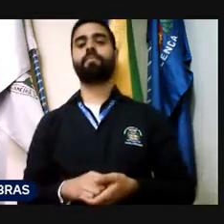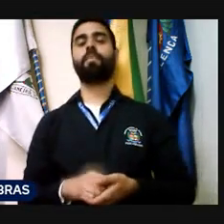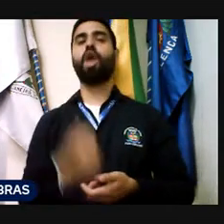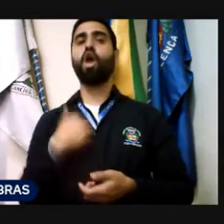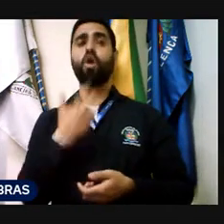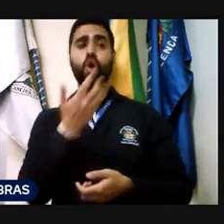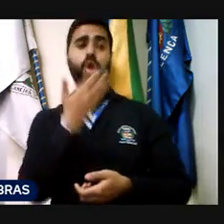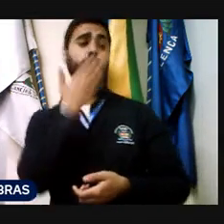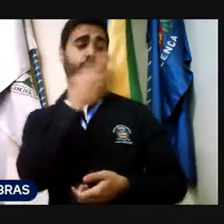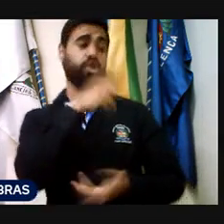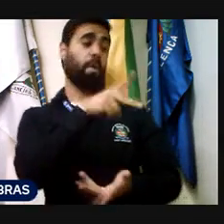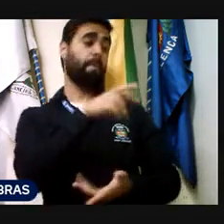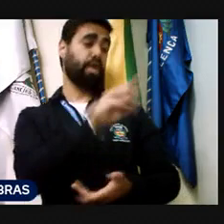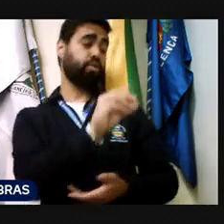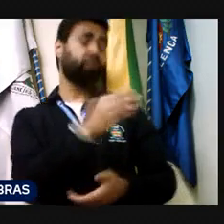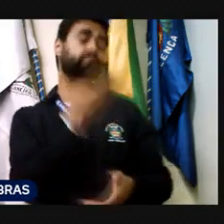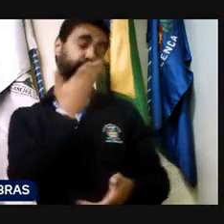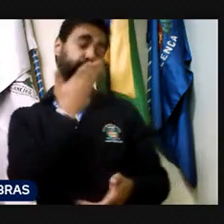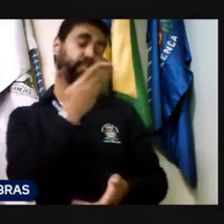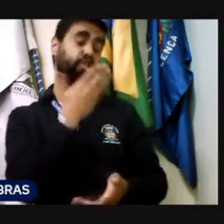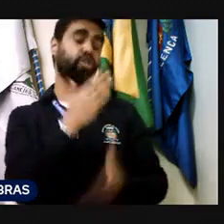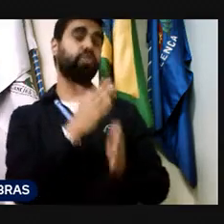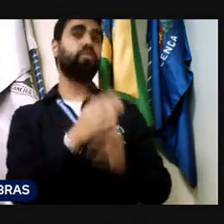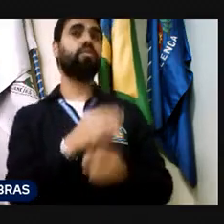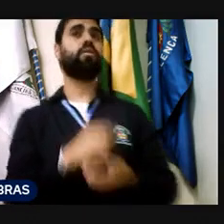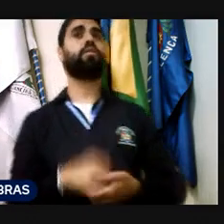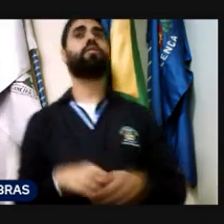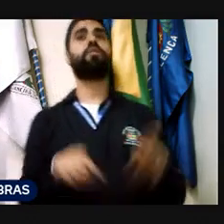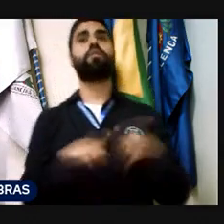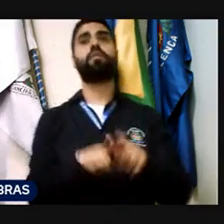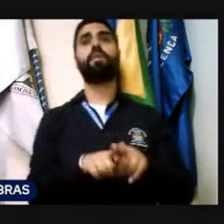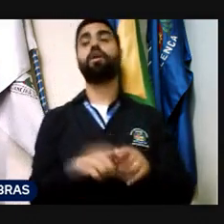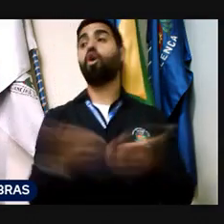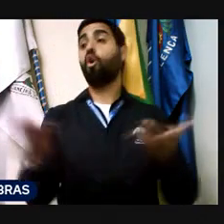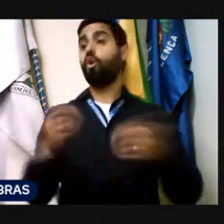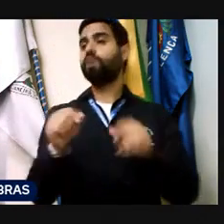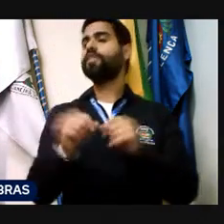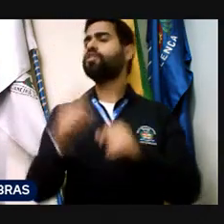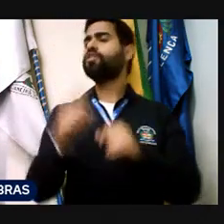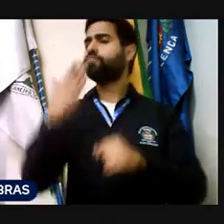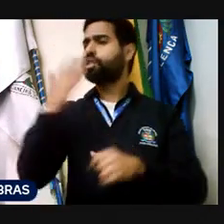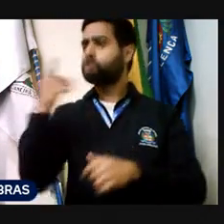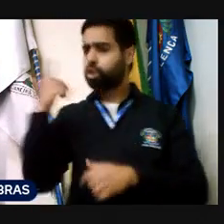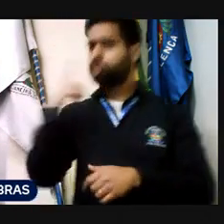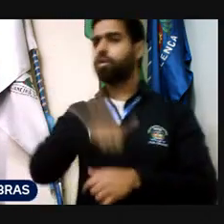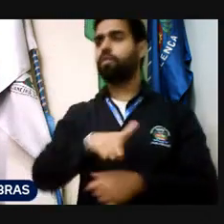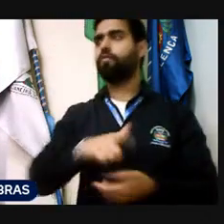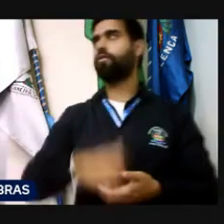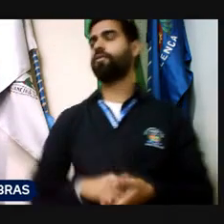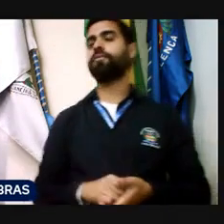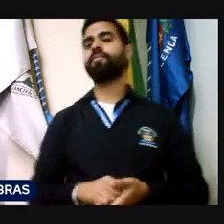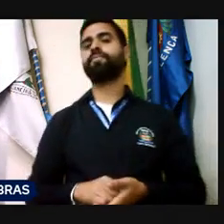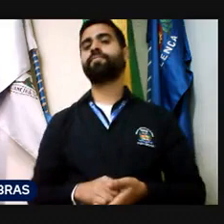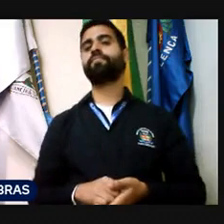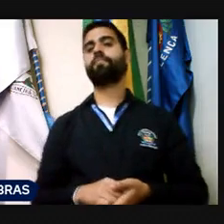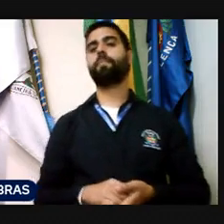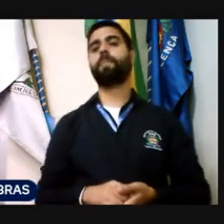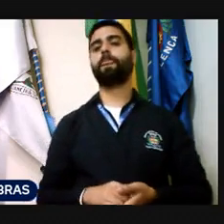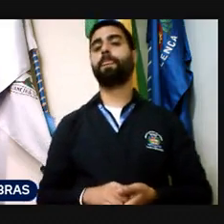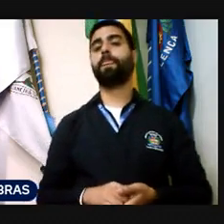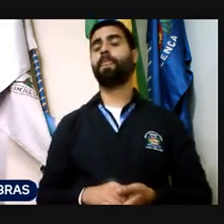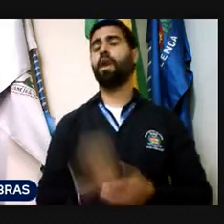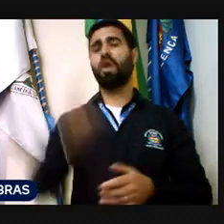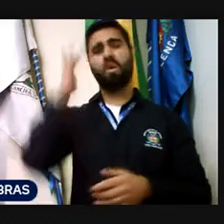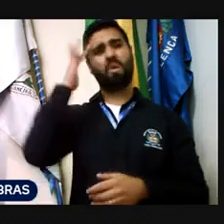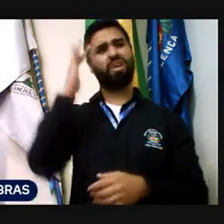Pedro, leve aí essa reivindicação nossa que a gente entra hoje reiteradamente. Acredito que não é uma ponte aí